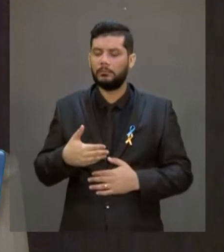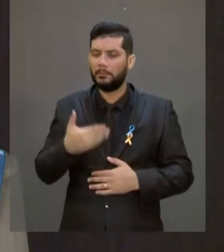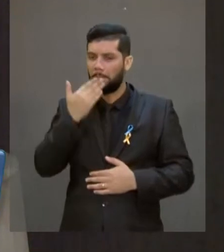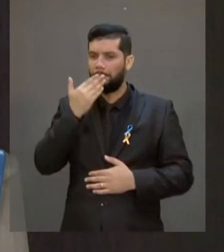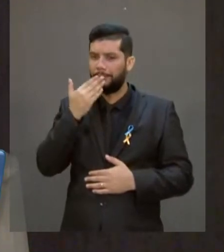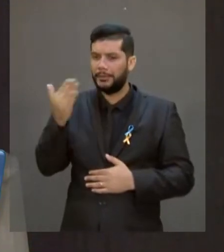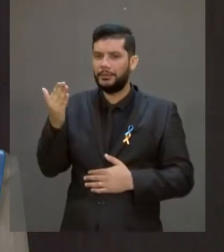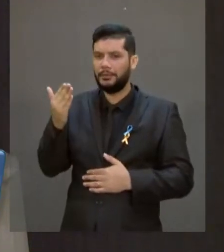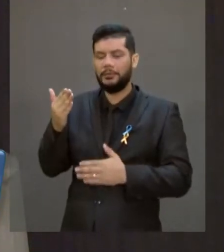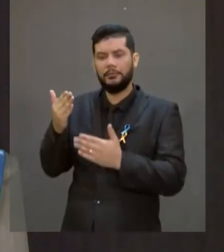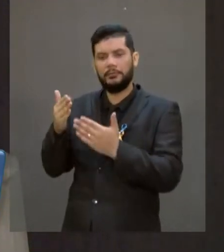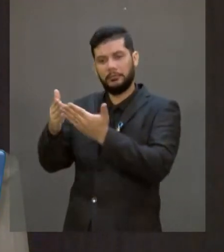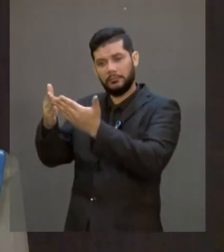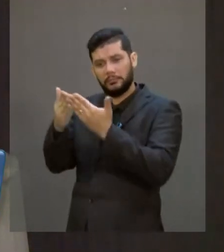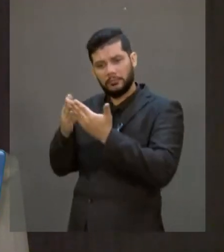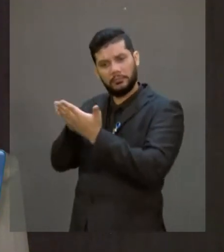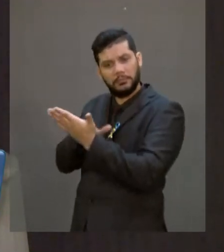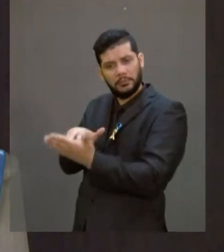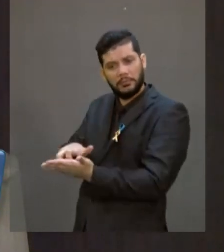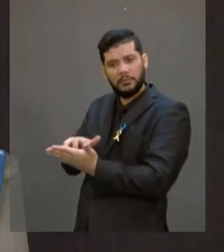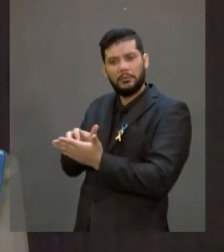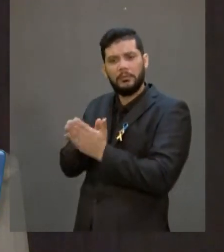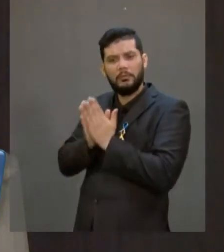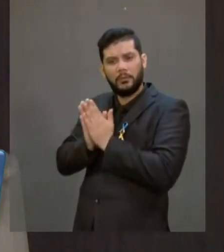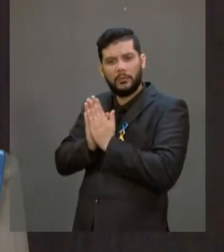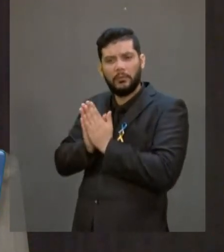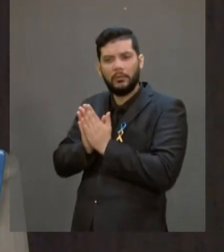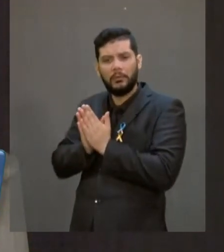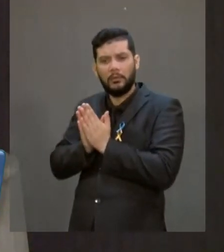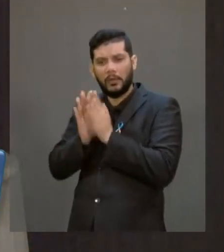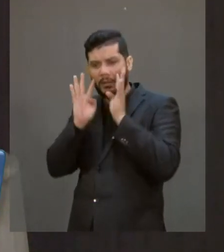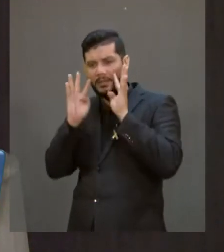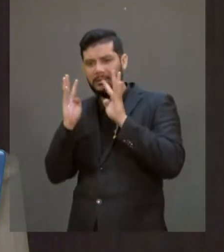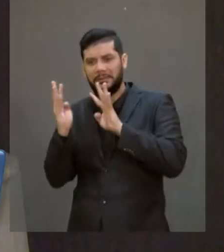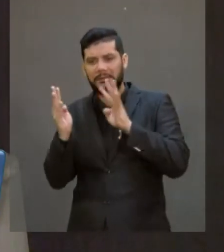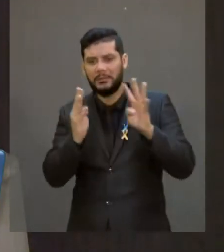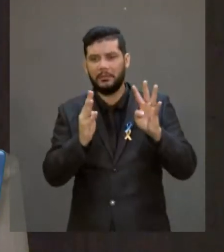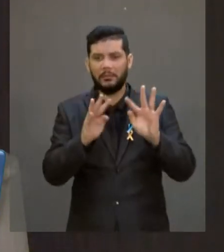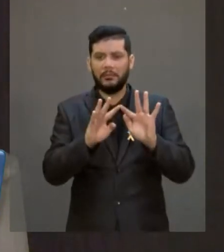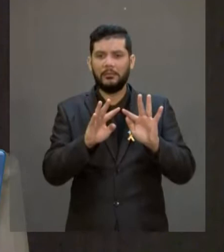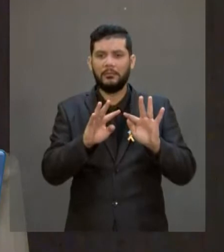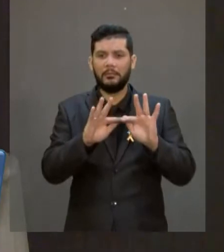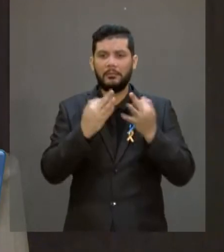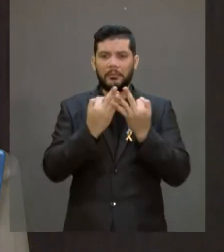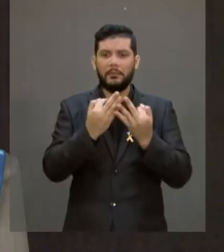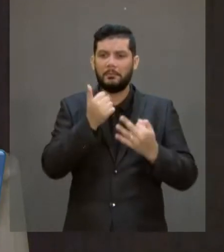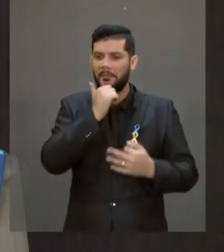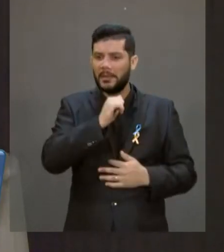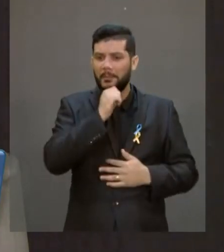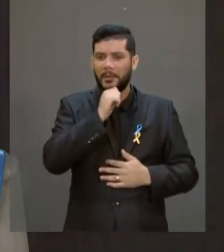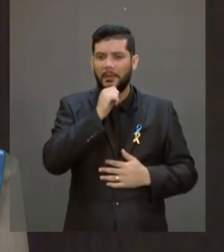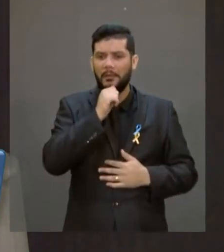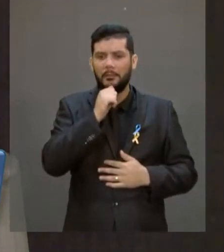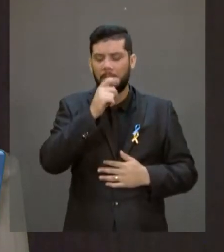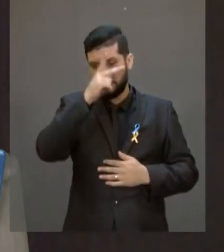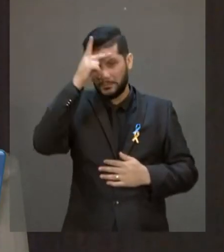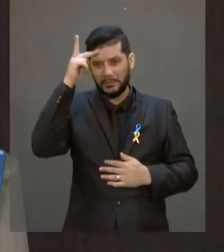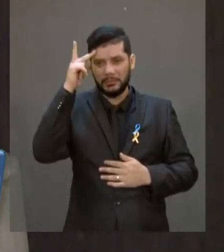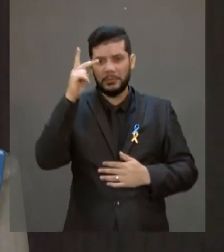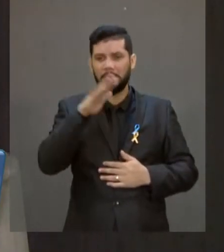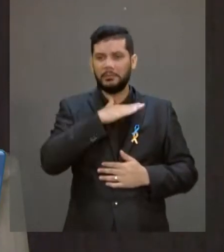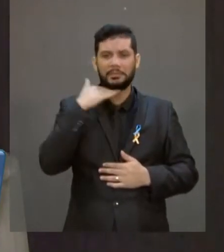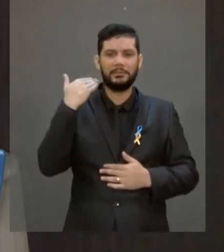convidar, rogar a Vossa Excelência, receba essas mães, as mães do Curió, a mãe do Juan, receba essas